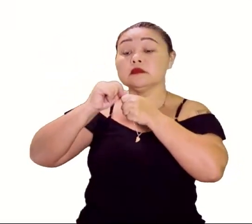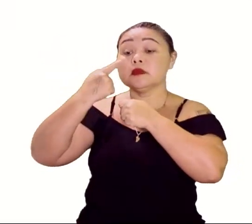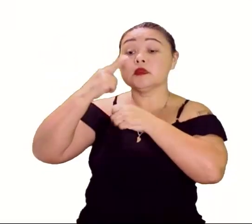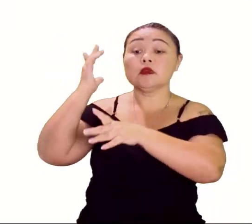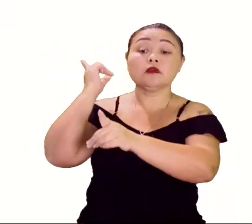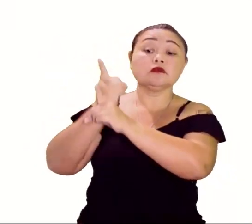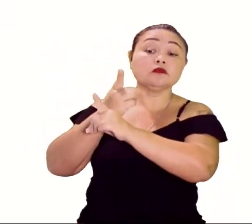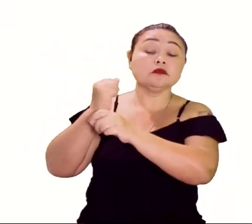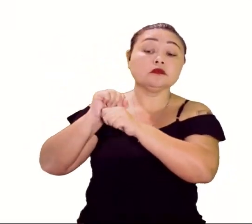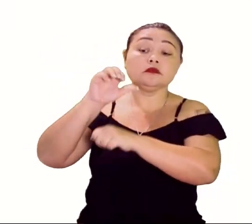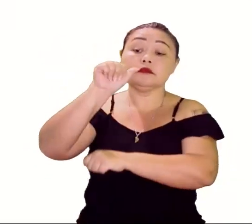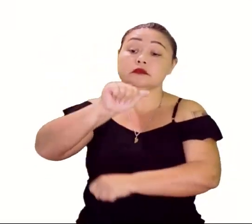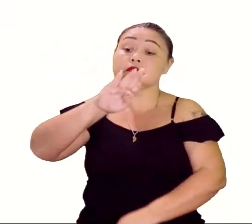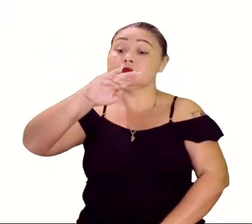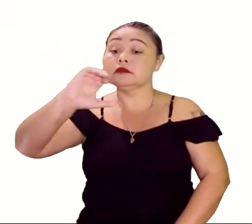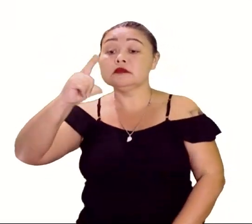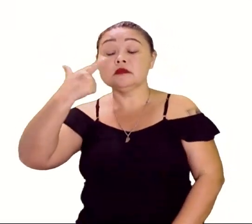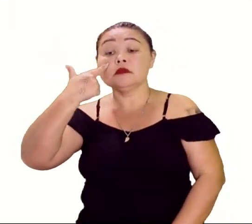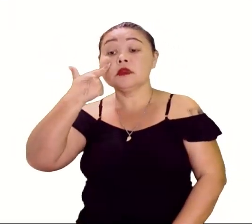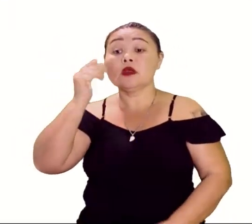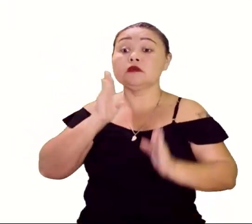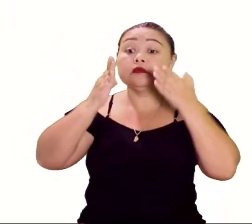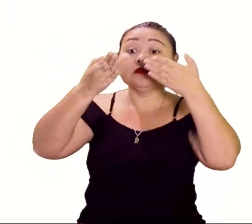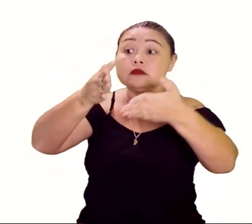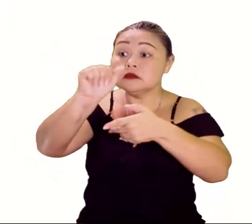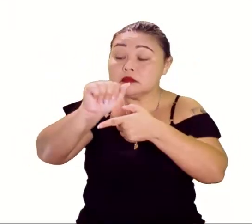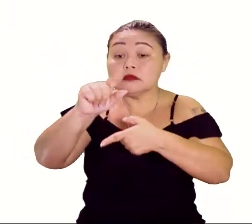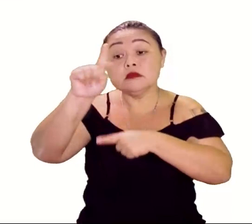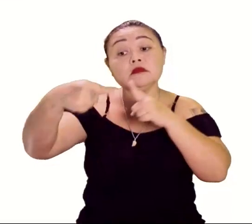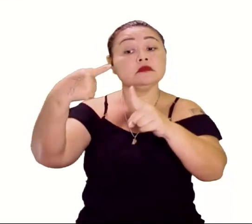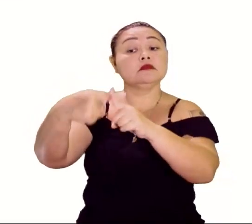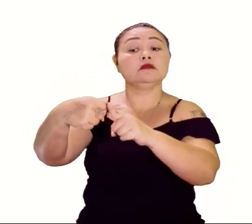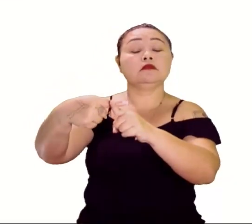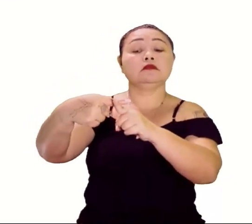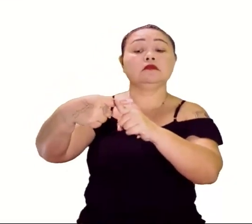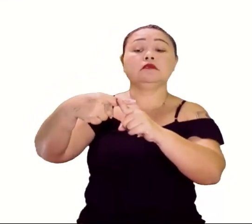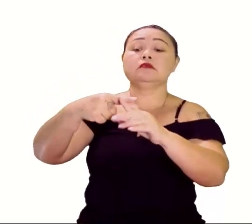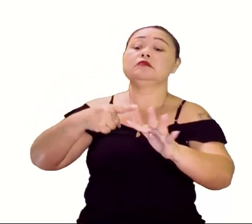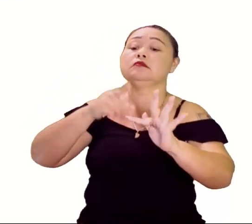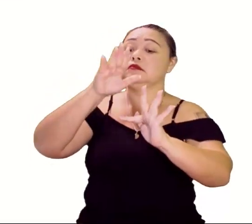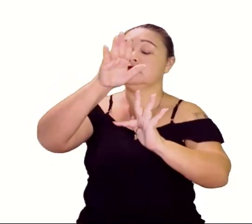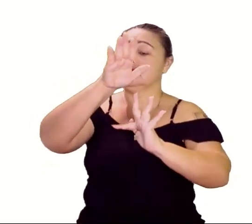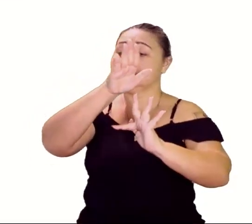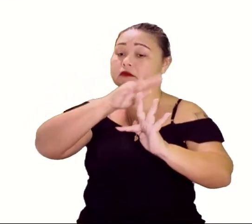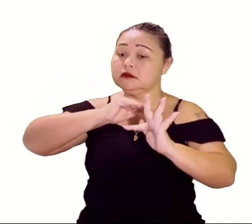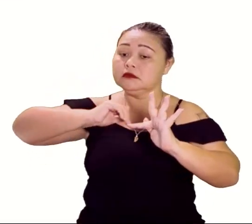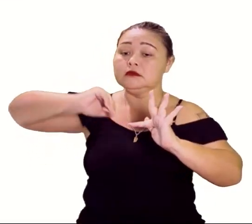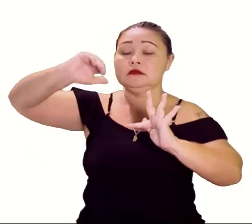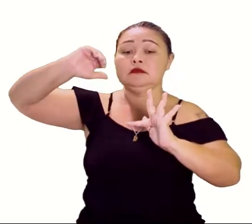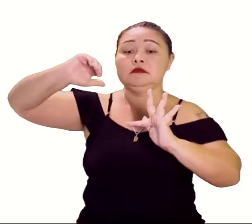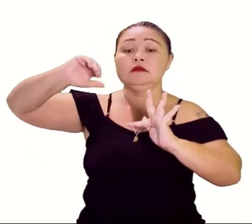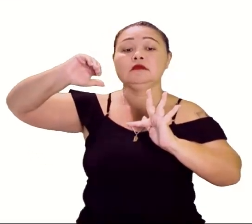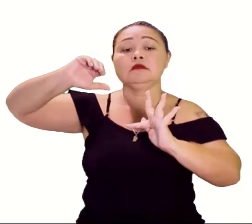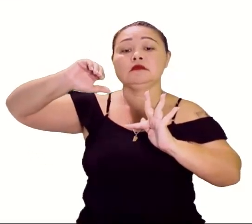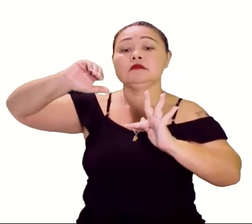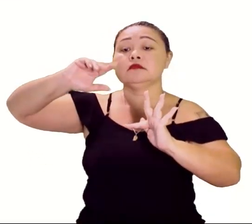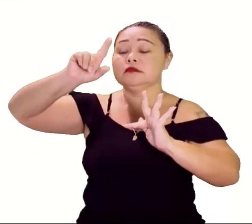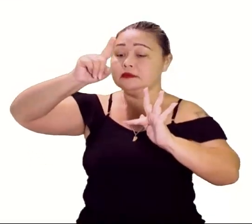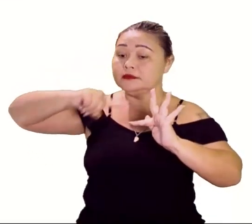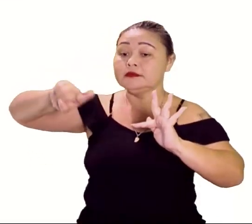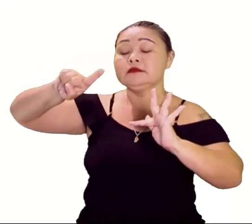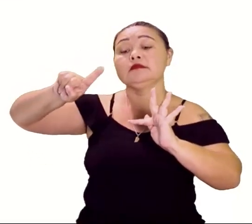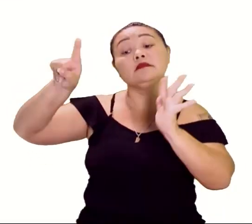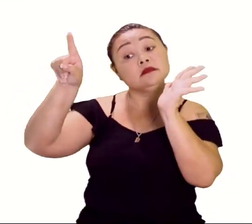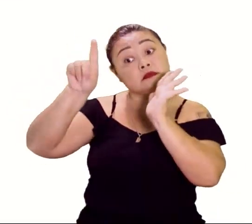de A, B e C e olho para o valor de A. Se o A for positivo, concavidade voltada para cima. Se for